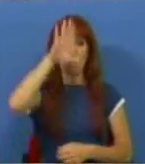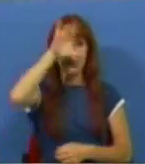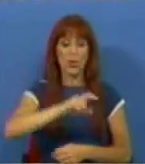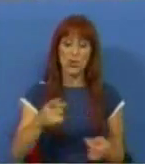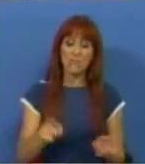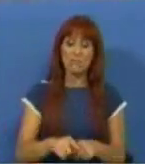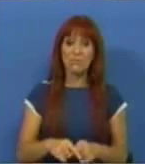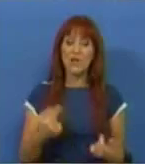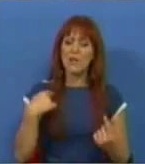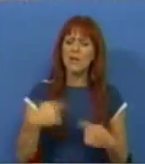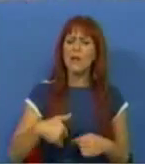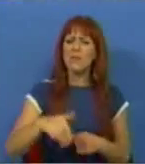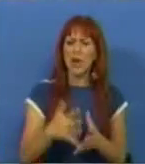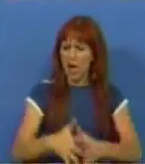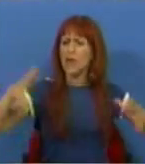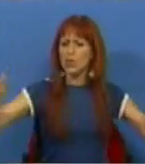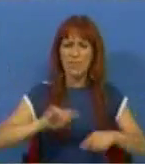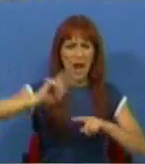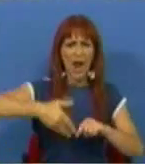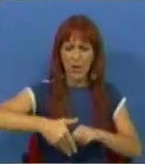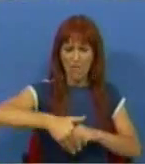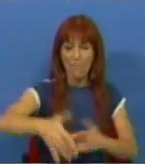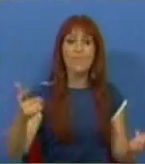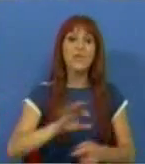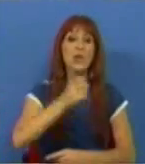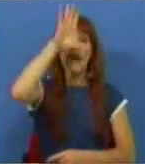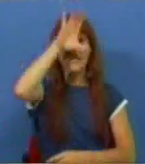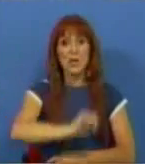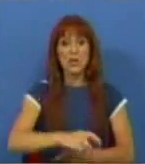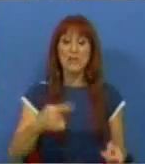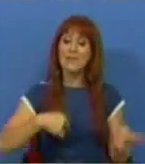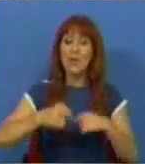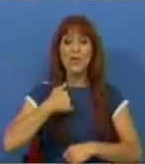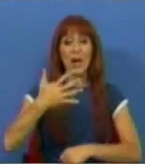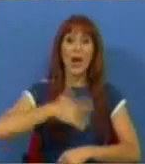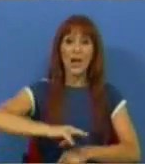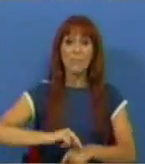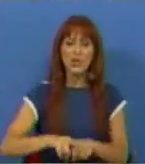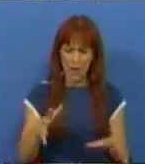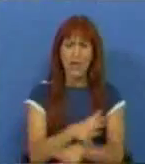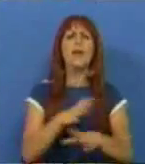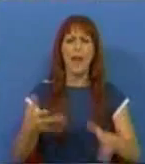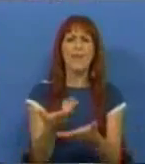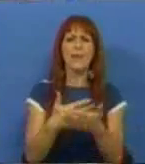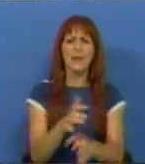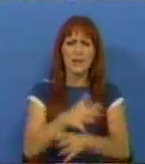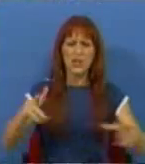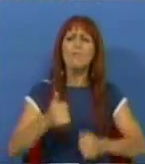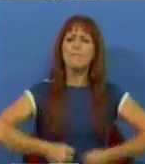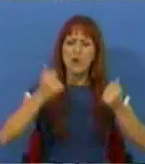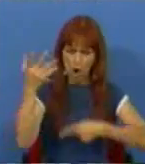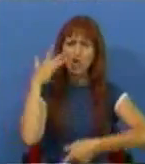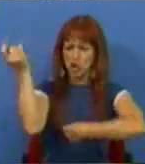Primeiro-Ministro, que teremos um grande crescimento este ano. Sr. Primeiro-Ministro, nós queremos grande crescimento, queremos